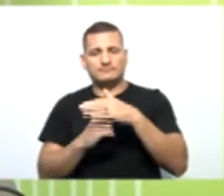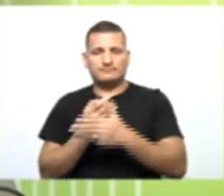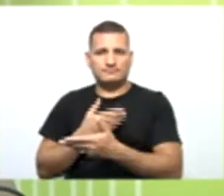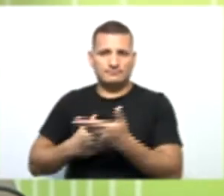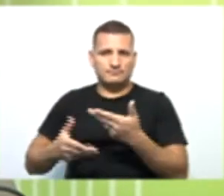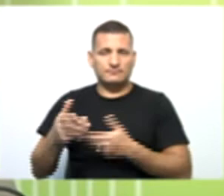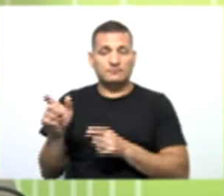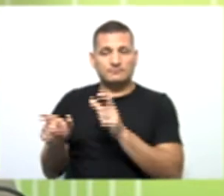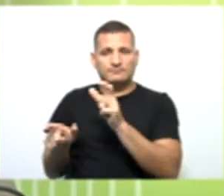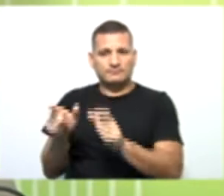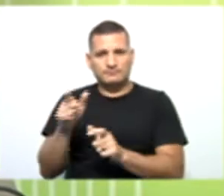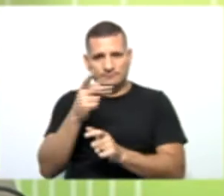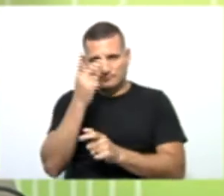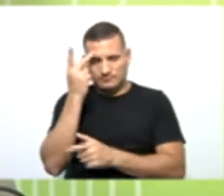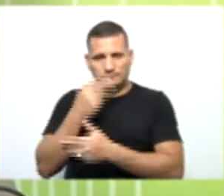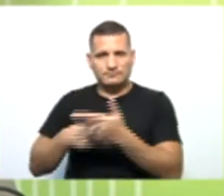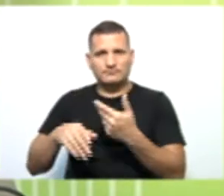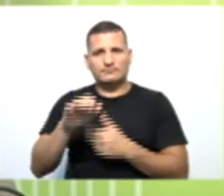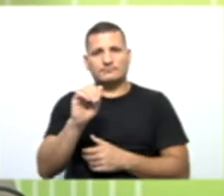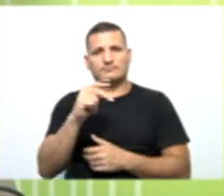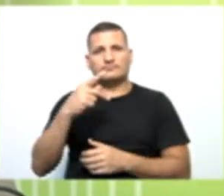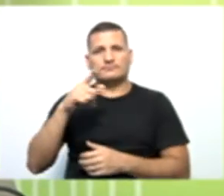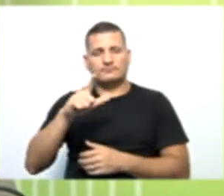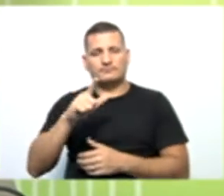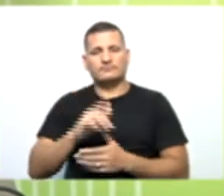que estão nesse arranjo produtivo local.